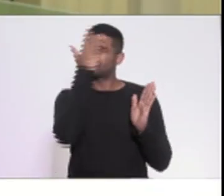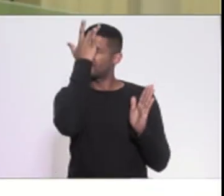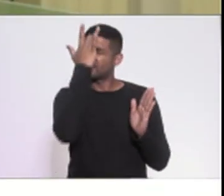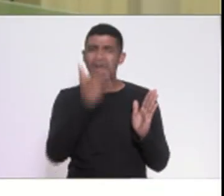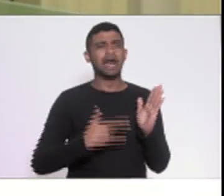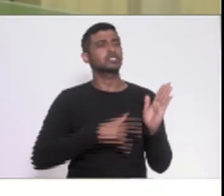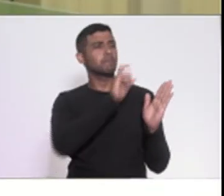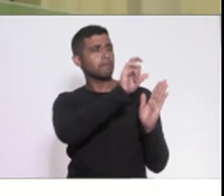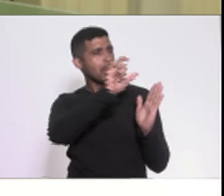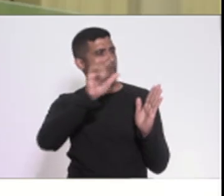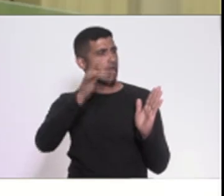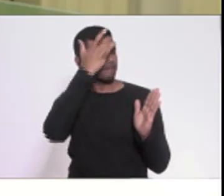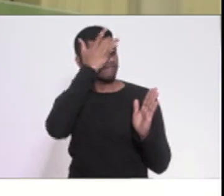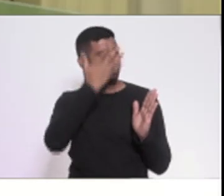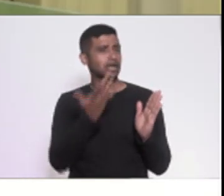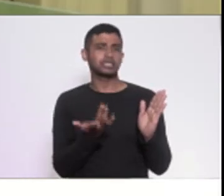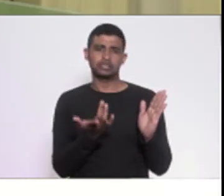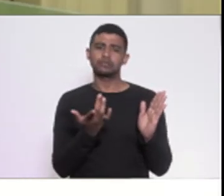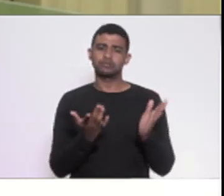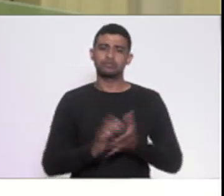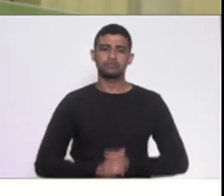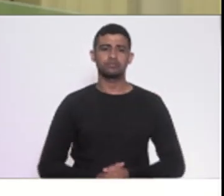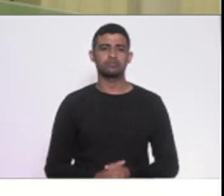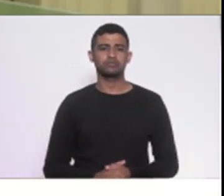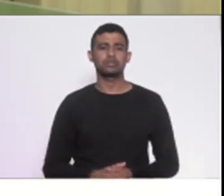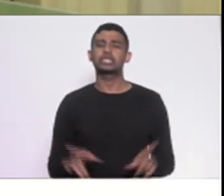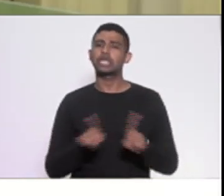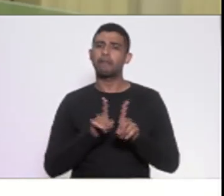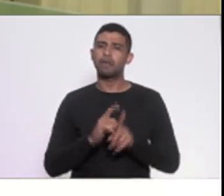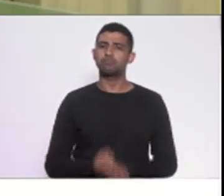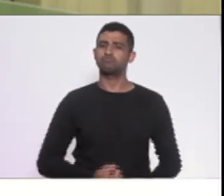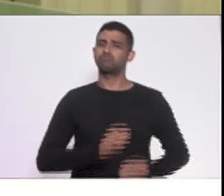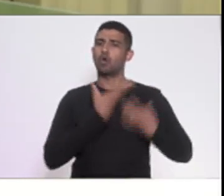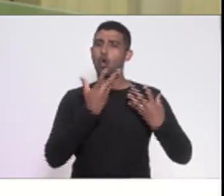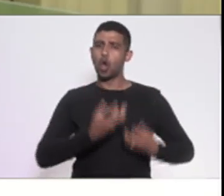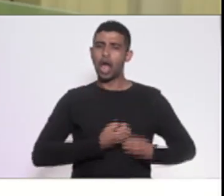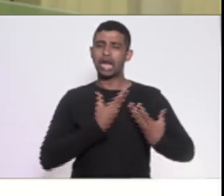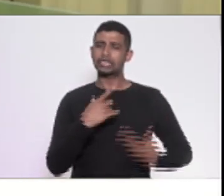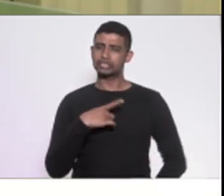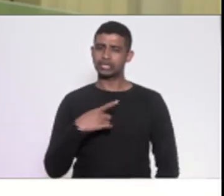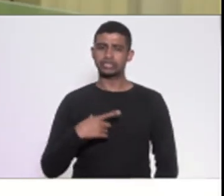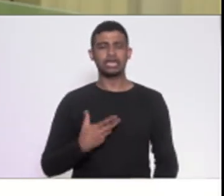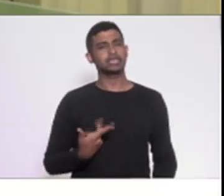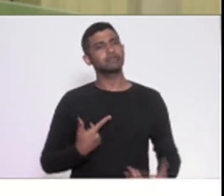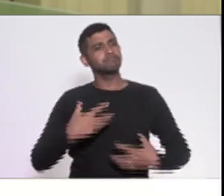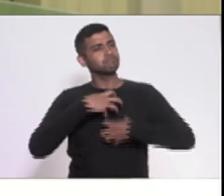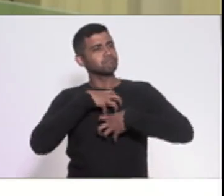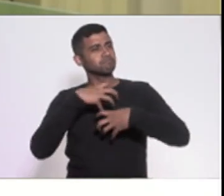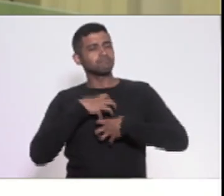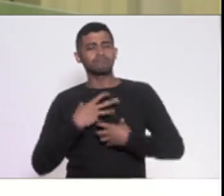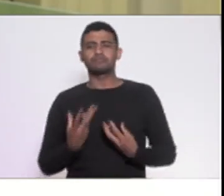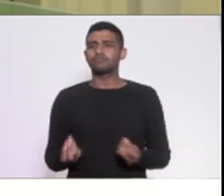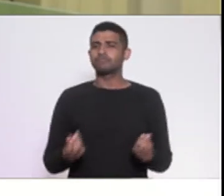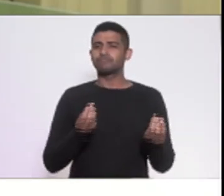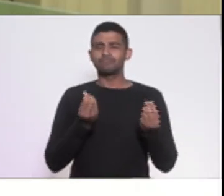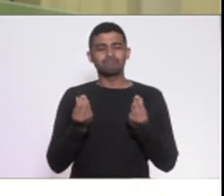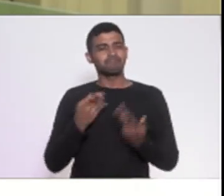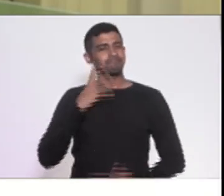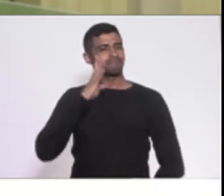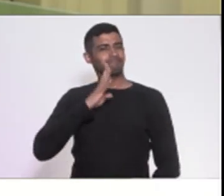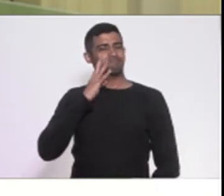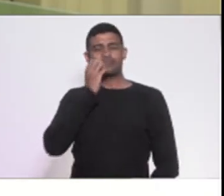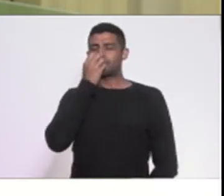linguagem e numa linguagem poética também, que nos faz, né, ter uma sensação muito